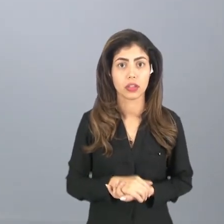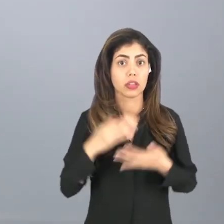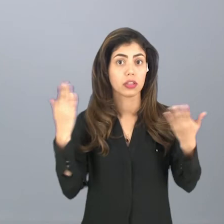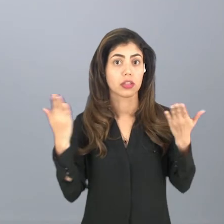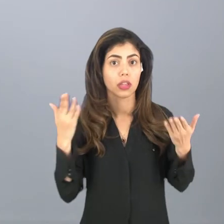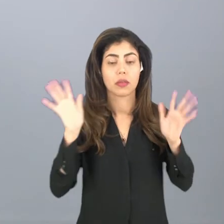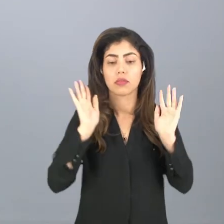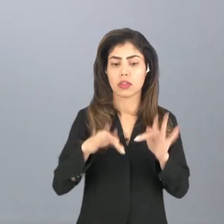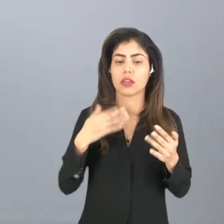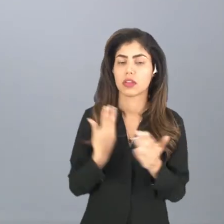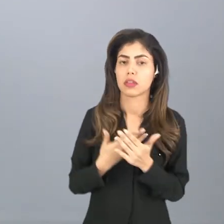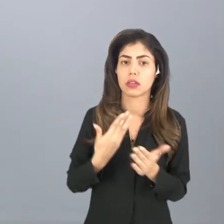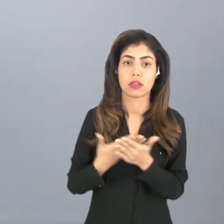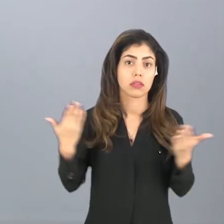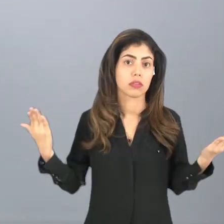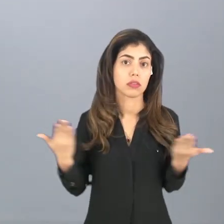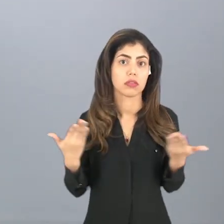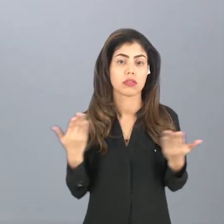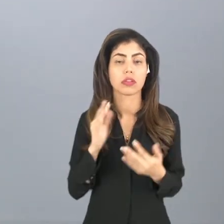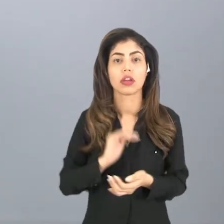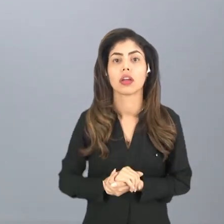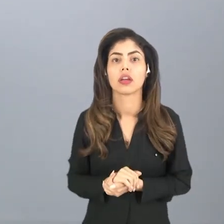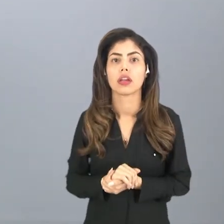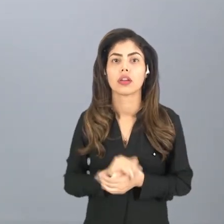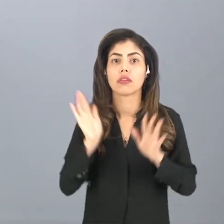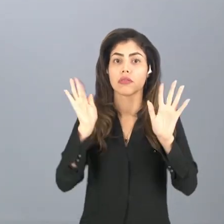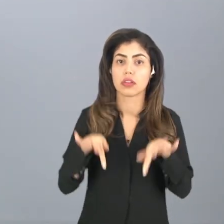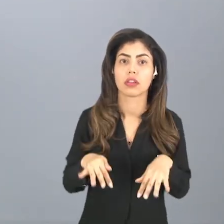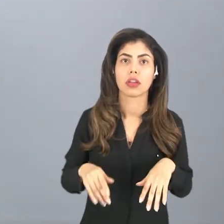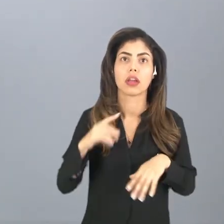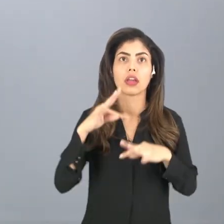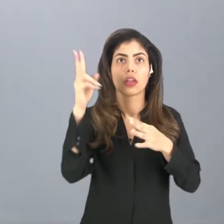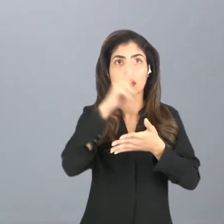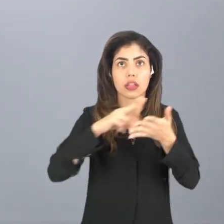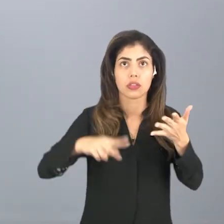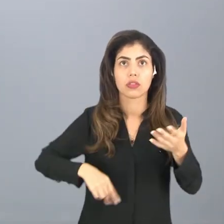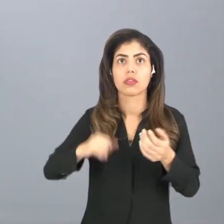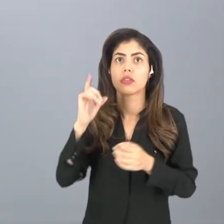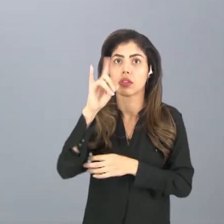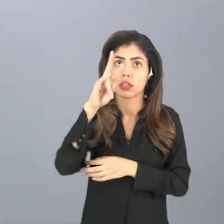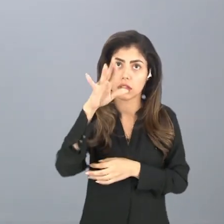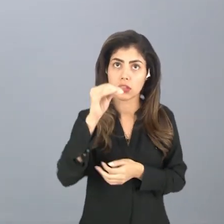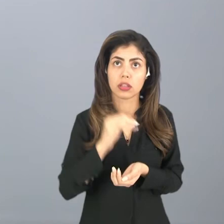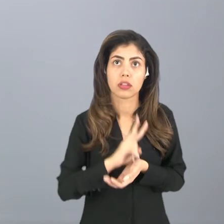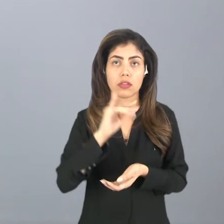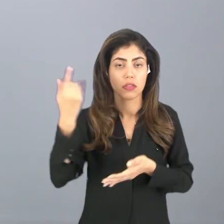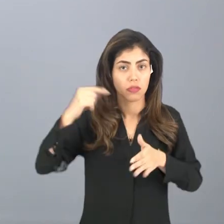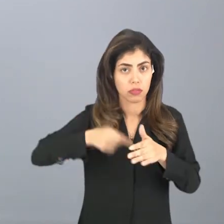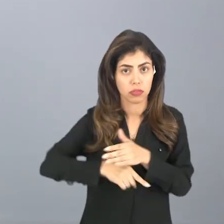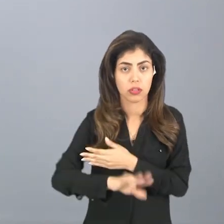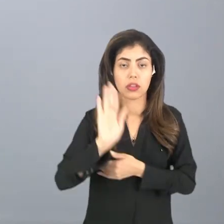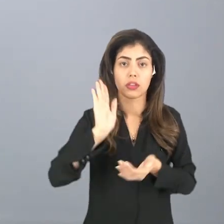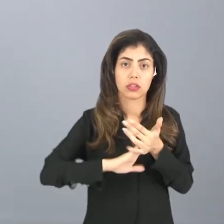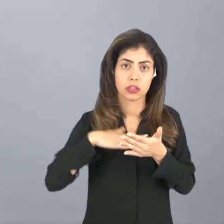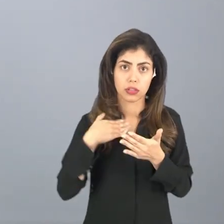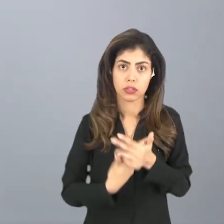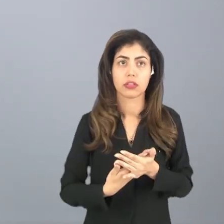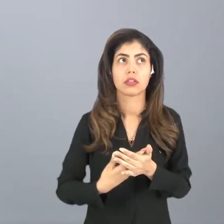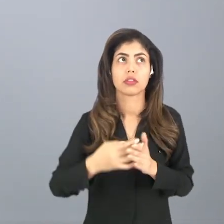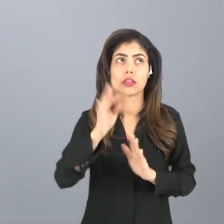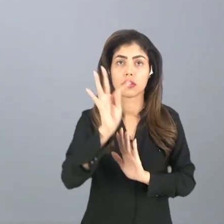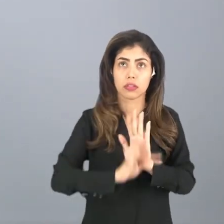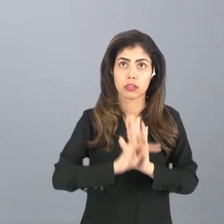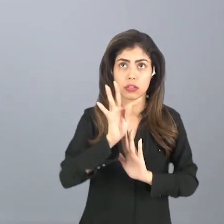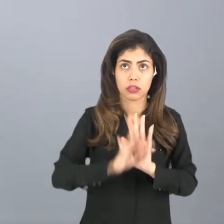Então, para finalizar nossa aula, ó, vamos aí concluir dizendo ó, que a leitura crítica te vai ajudar a profundizar tu nível